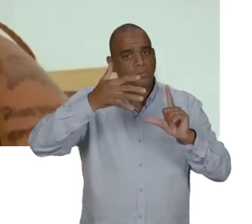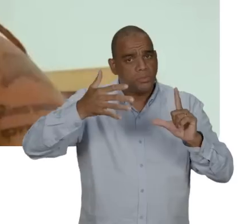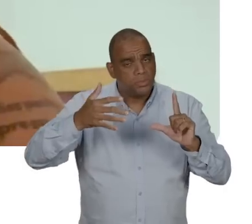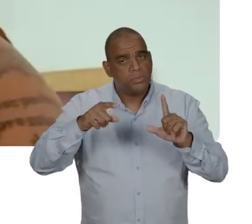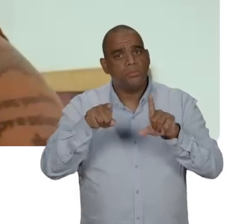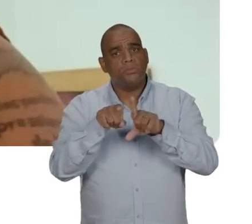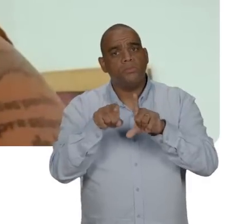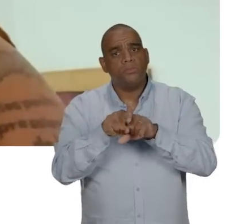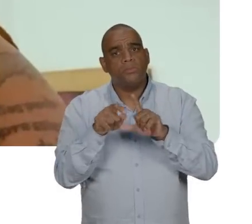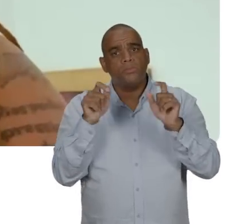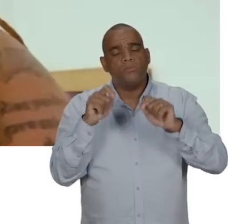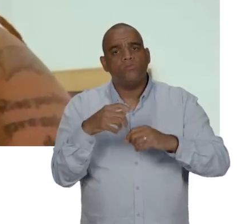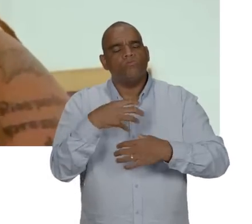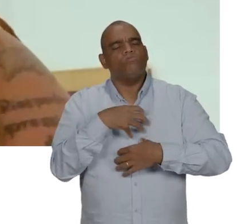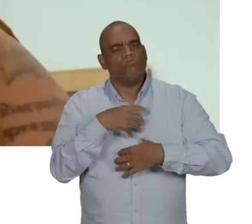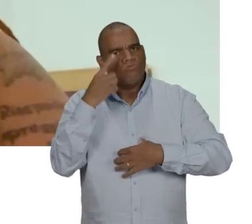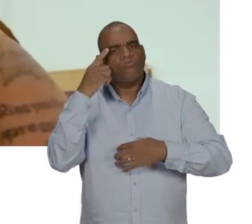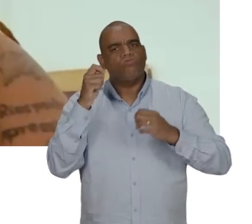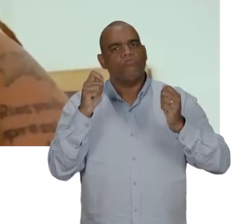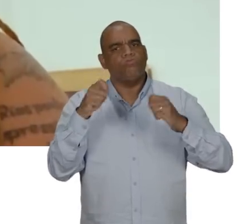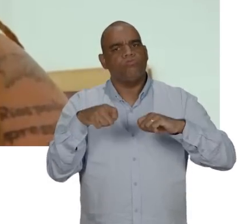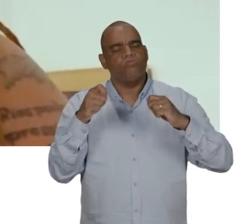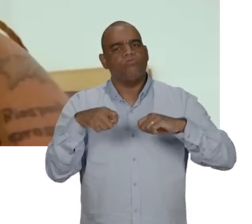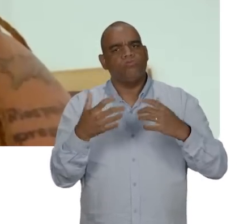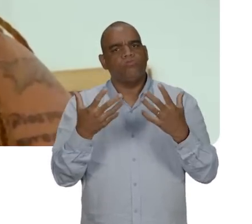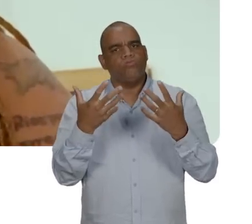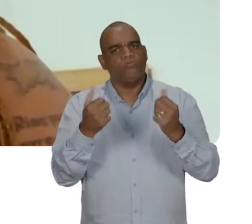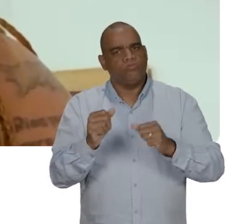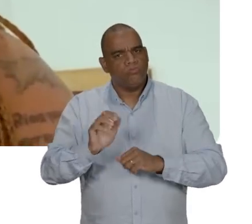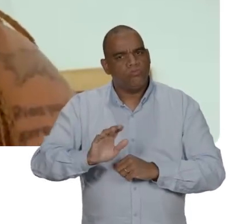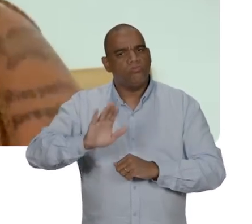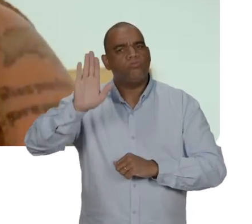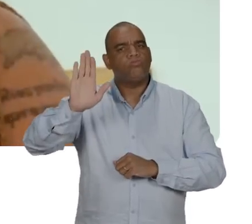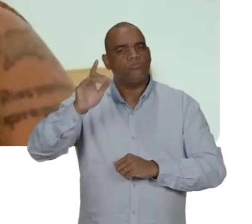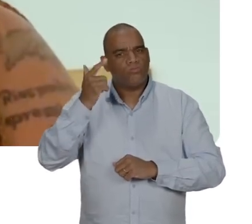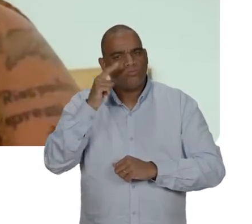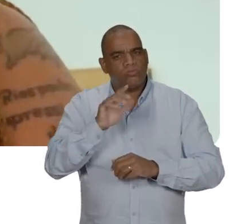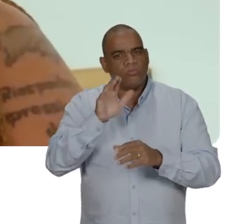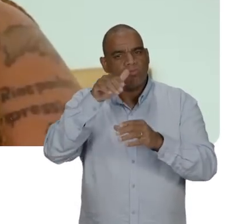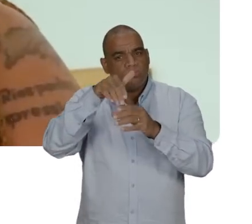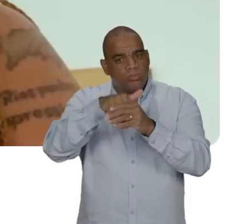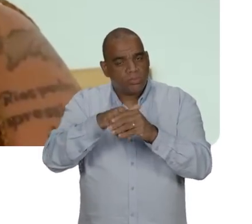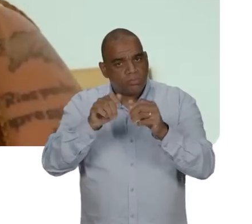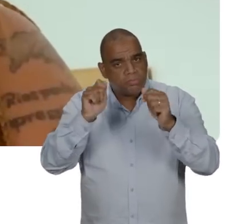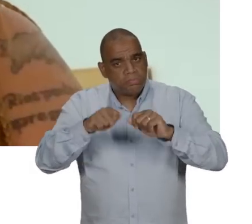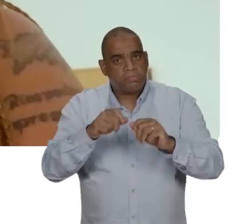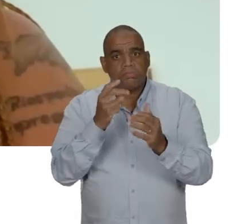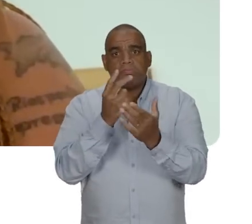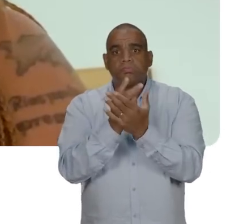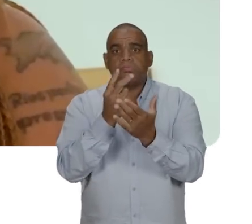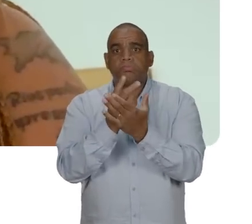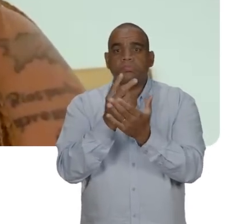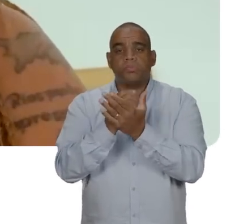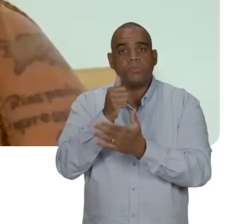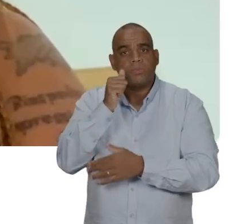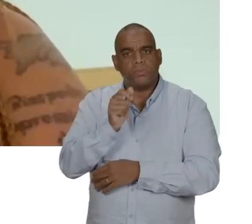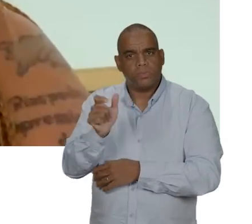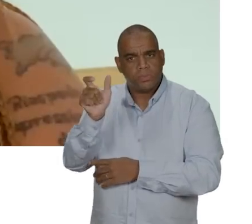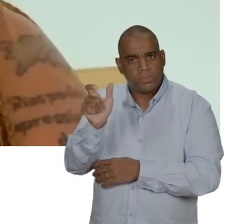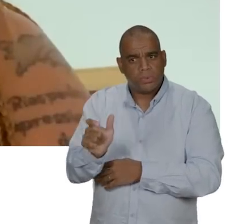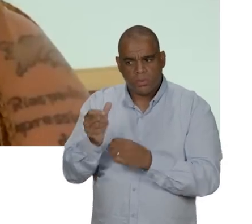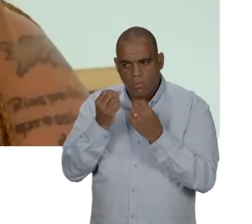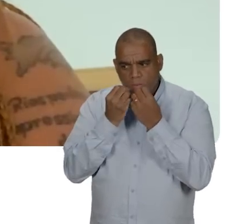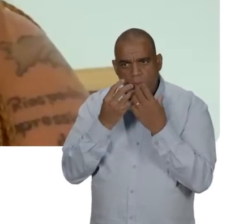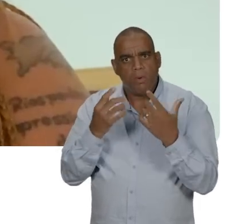indígenas, LGBTQIA+, para que elas se sintam capazes, não somente capazes numa perspectiva de